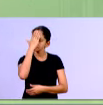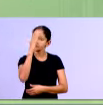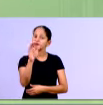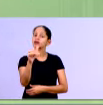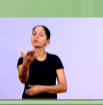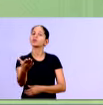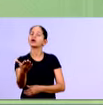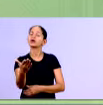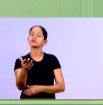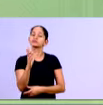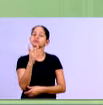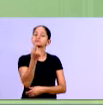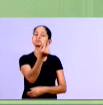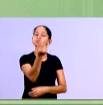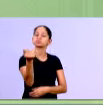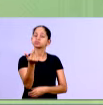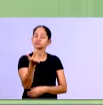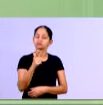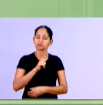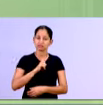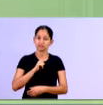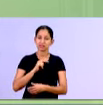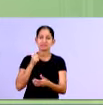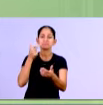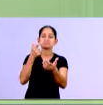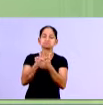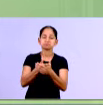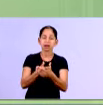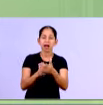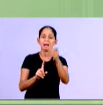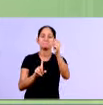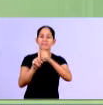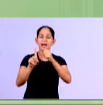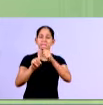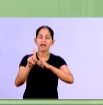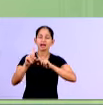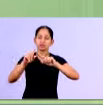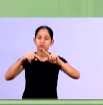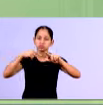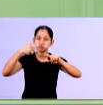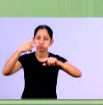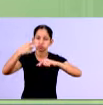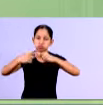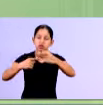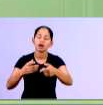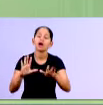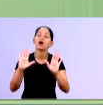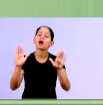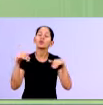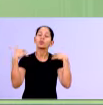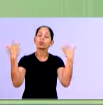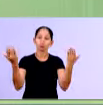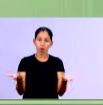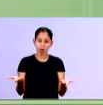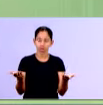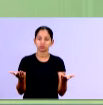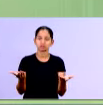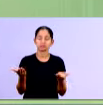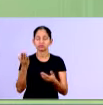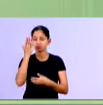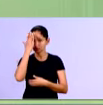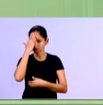quanto em reais Gabriel vai pagar por mês? Quanto que o Gabriel vai pagar por mês de